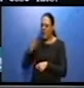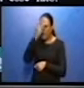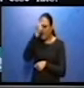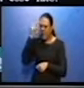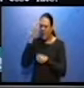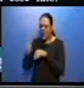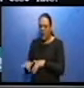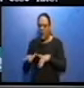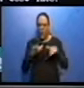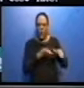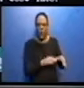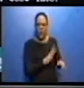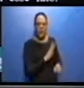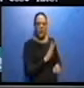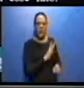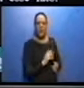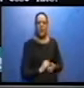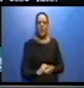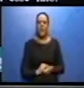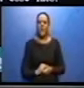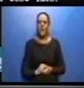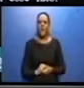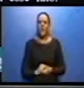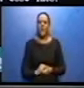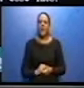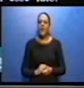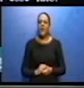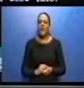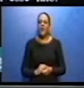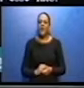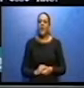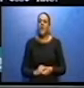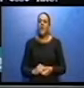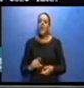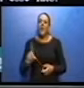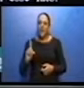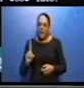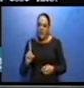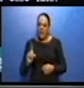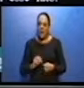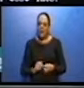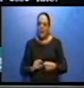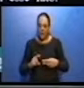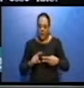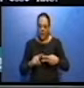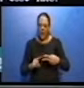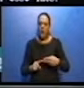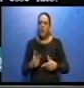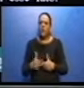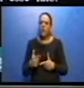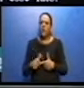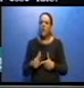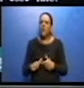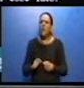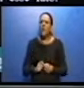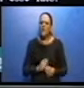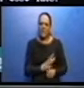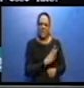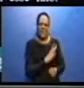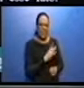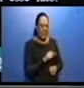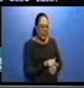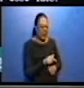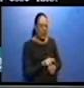D, aponte pelo menos 2 consequências desse fato nas grandes cidades. Quais as consequências, né, que tiveram